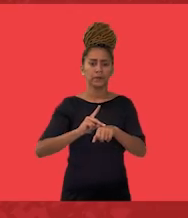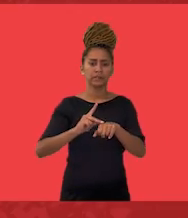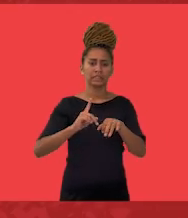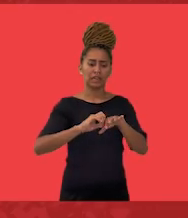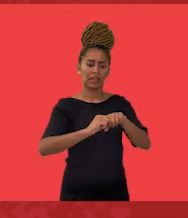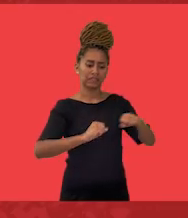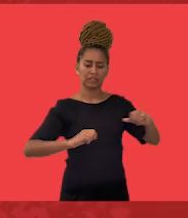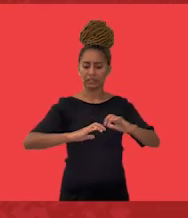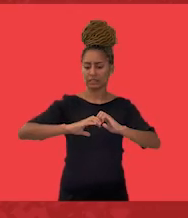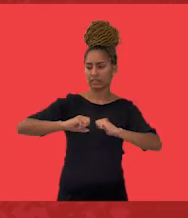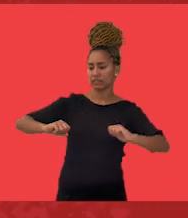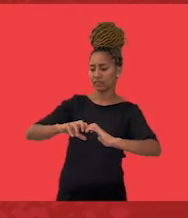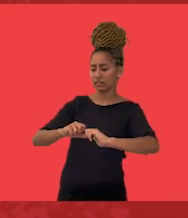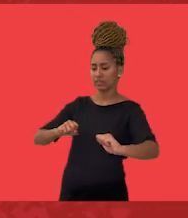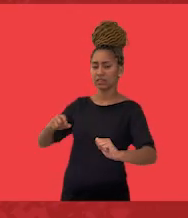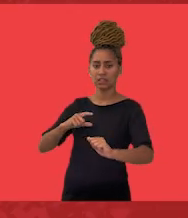primeiros anos.